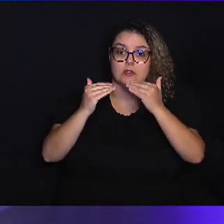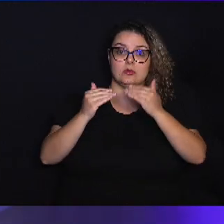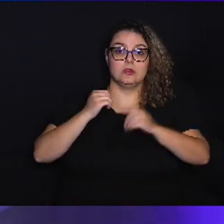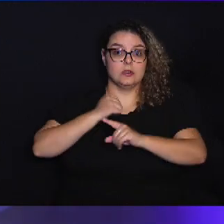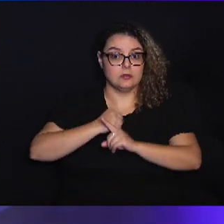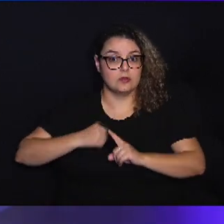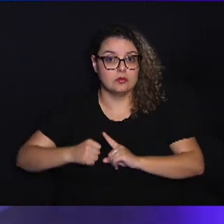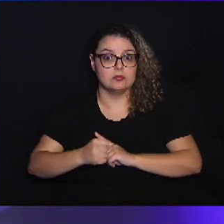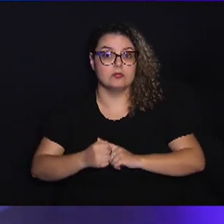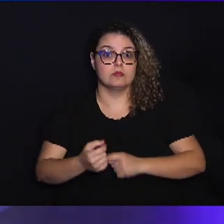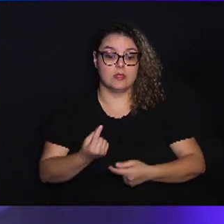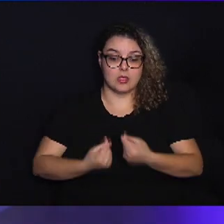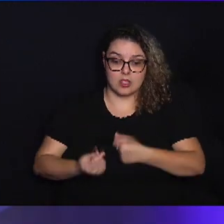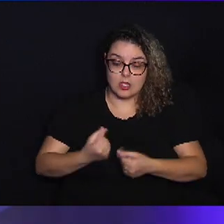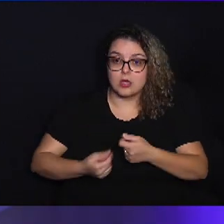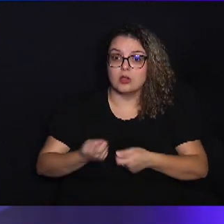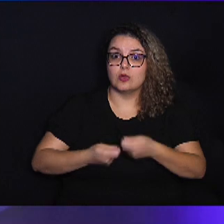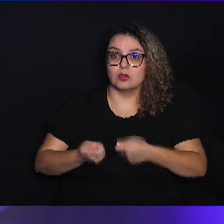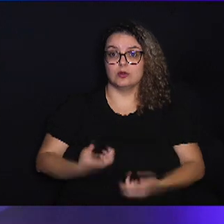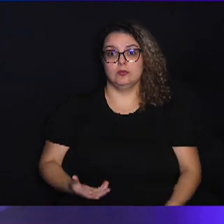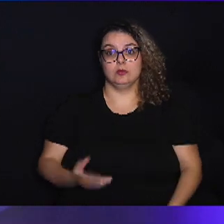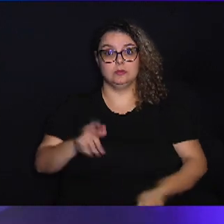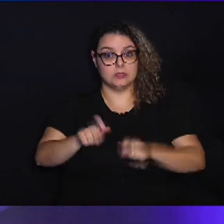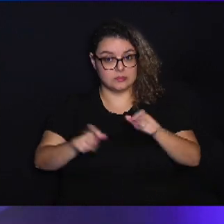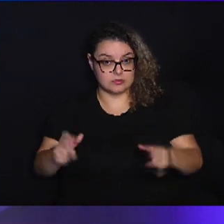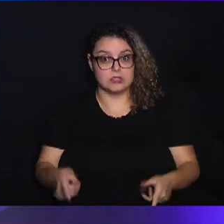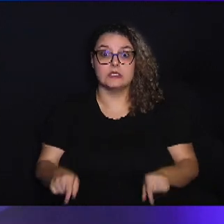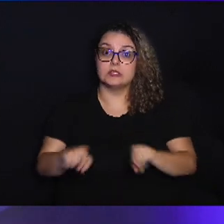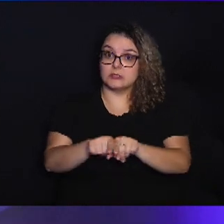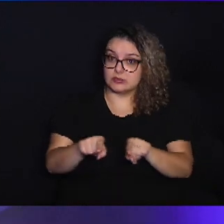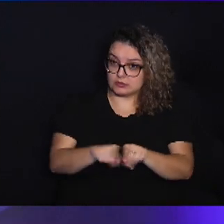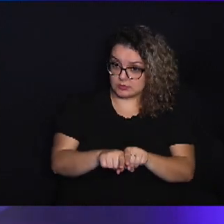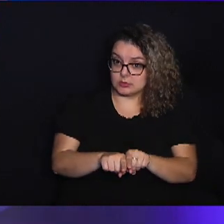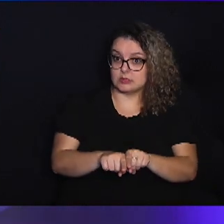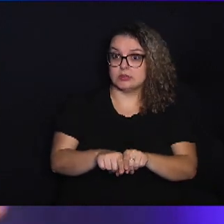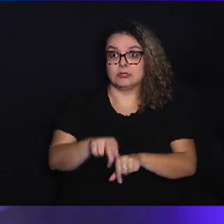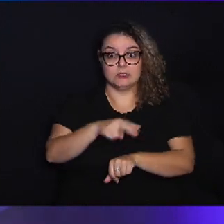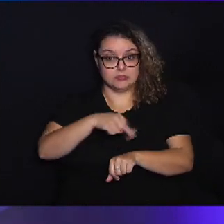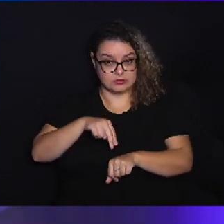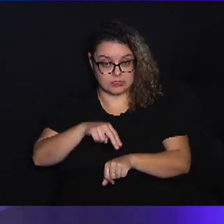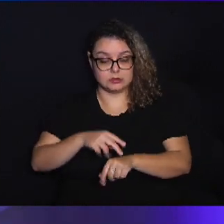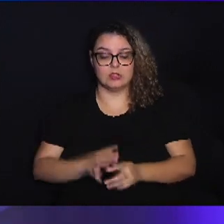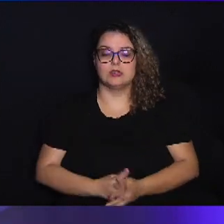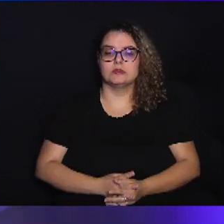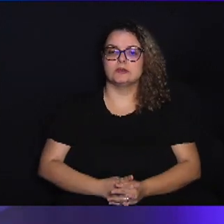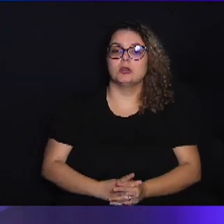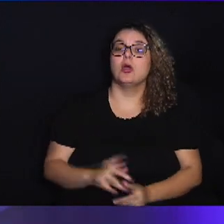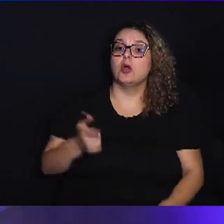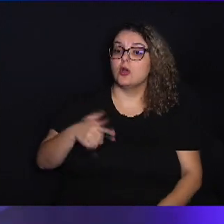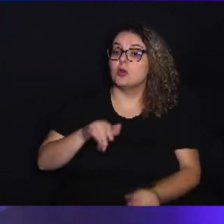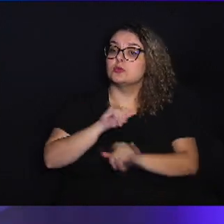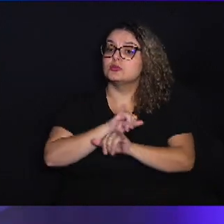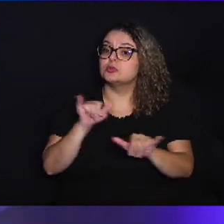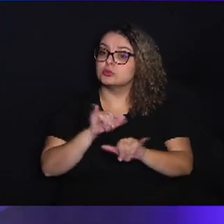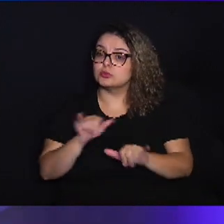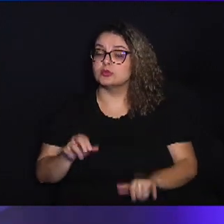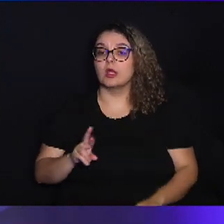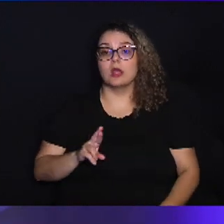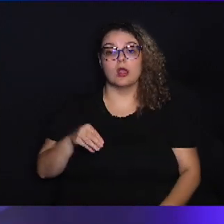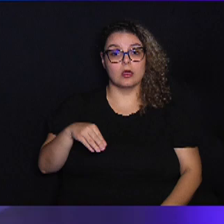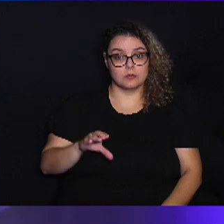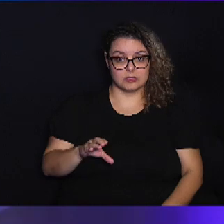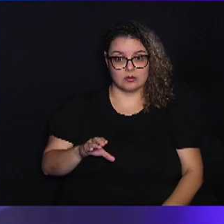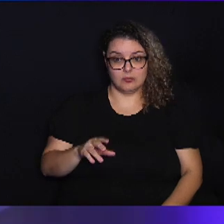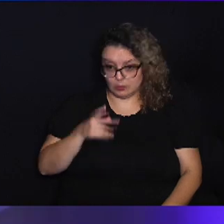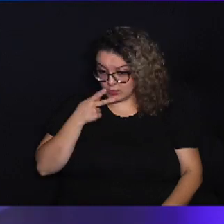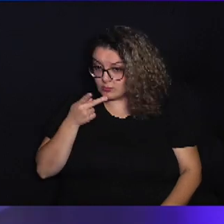social, econômico dos indivíduos e, portanto, também das nações. A gente segue aqui com as notícias da metrópole. Vamos